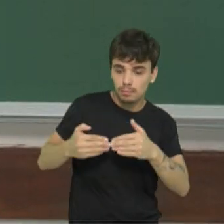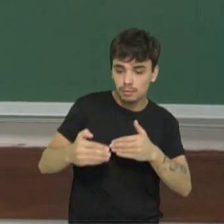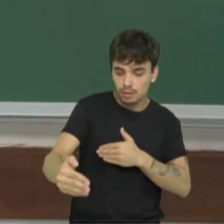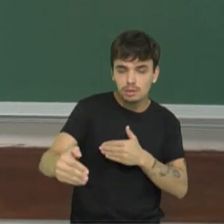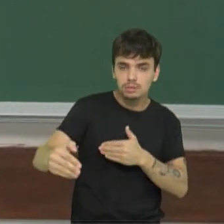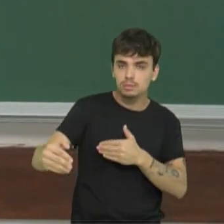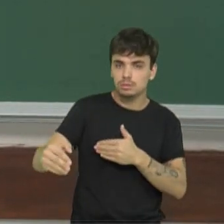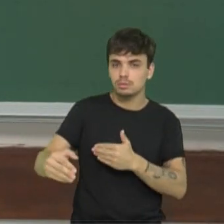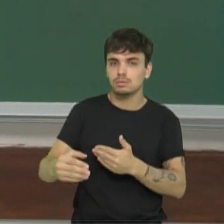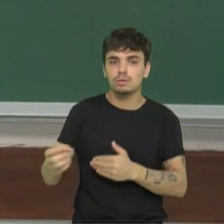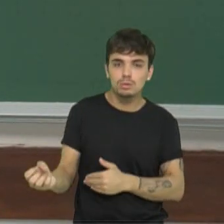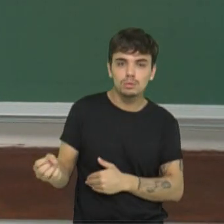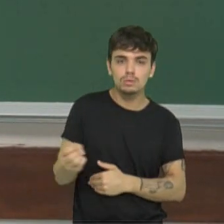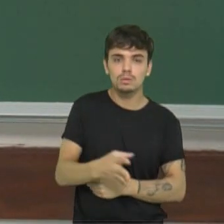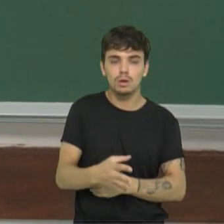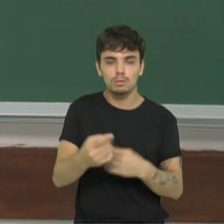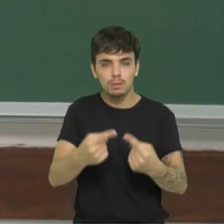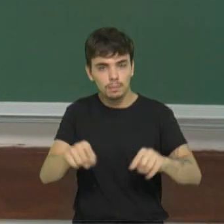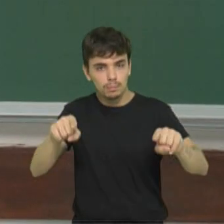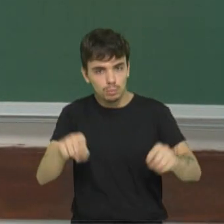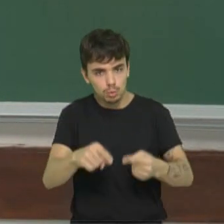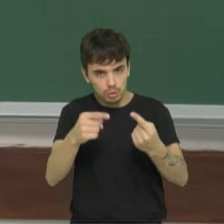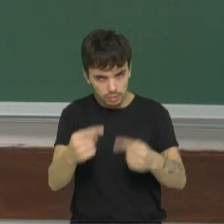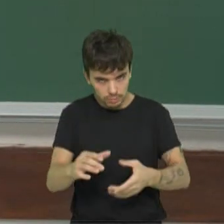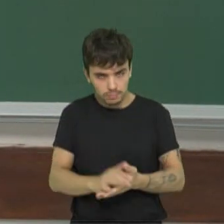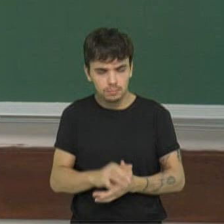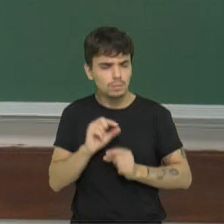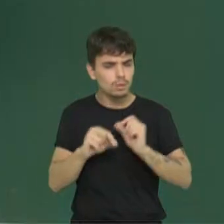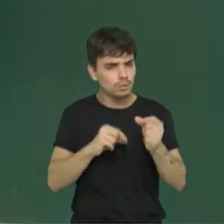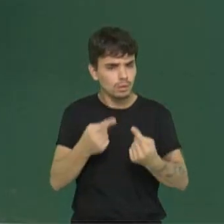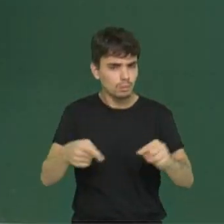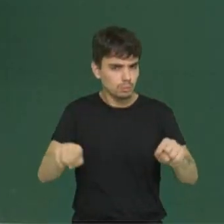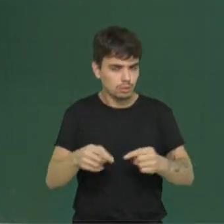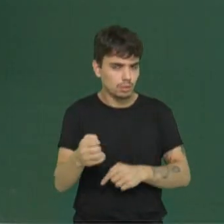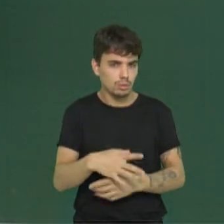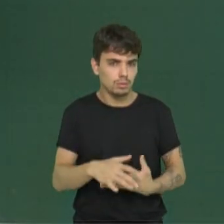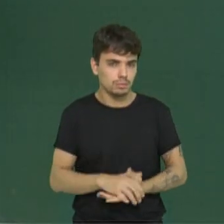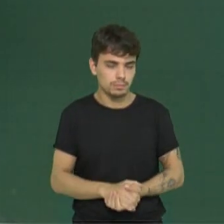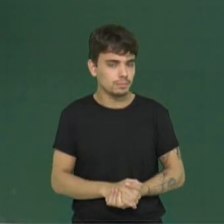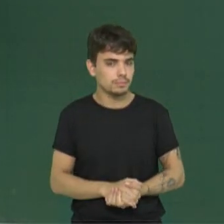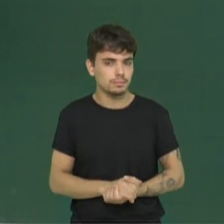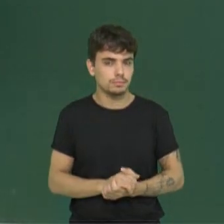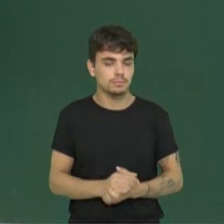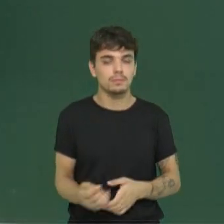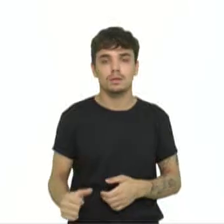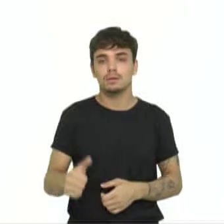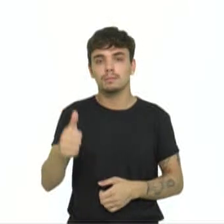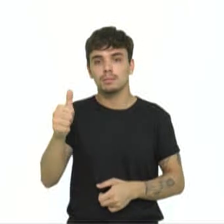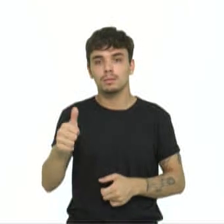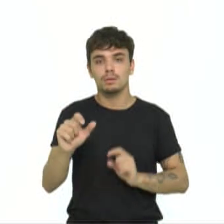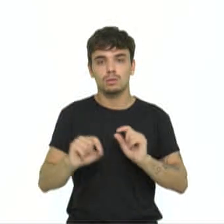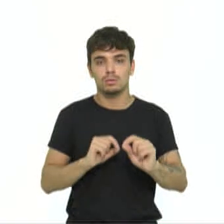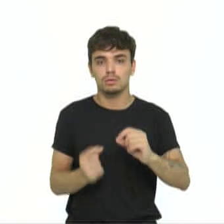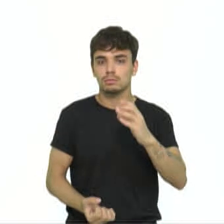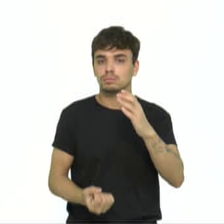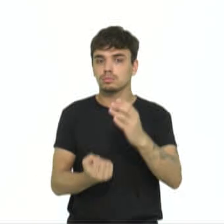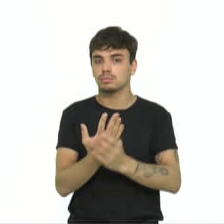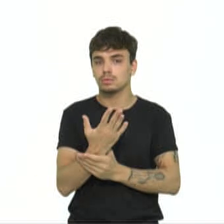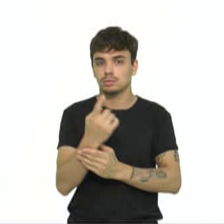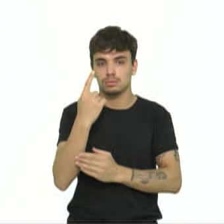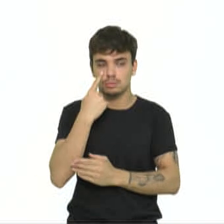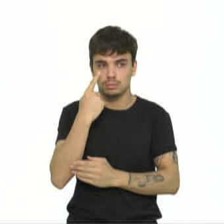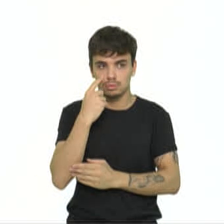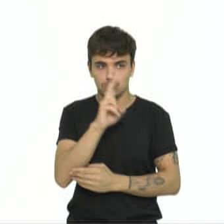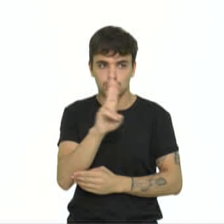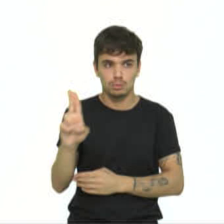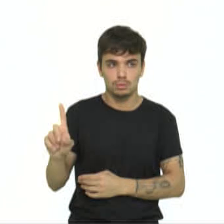toca-discos novos sons. Que novos sons? Olha só. Primeiro, criaram o